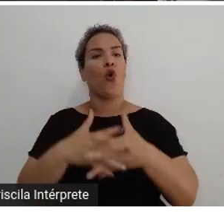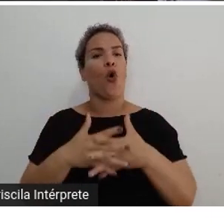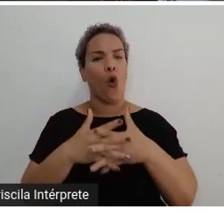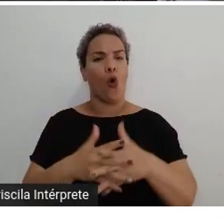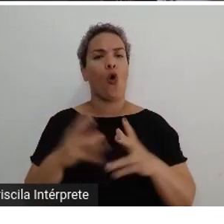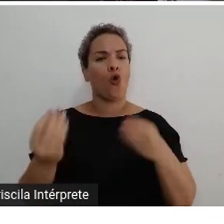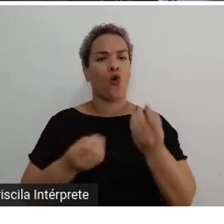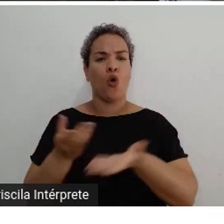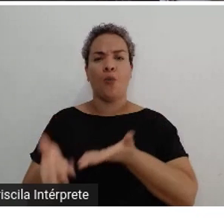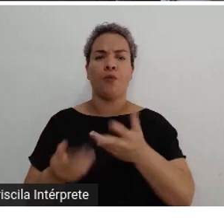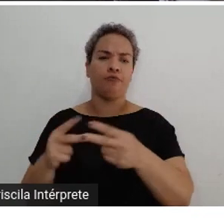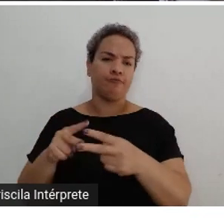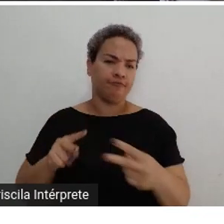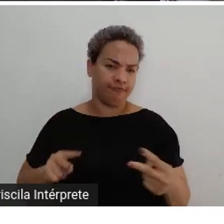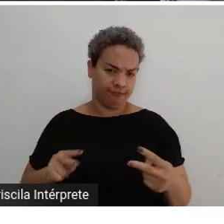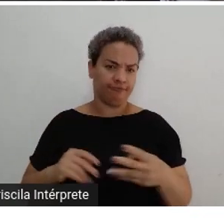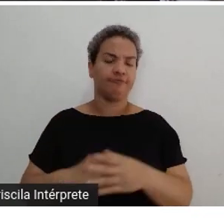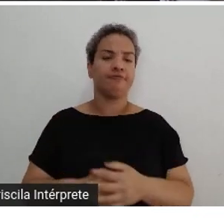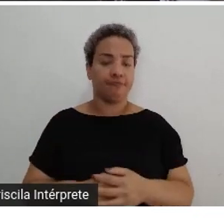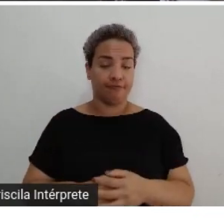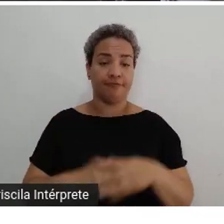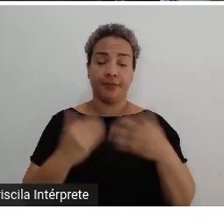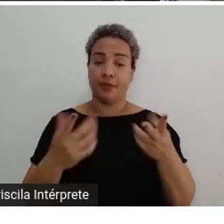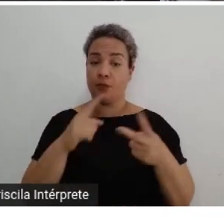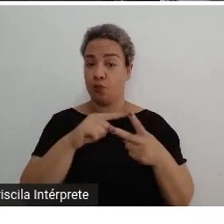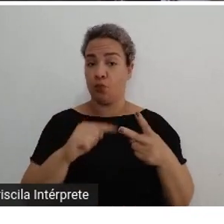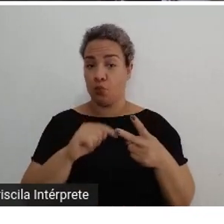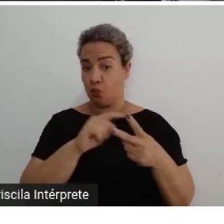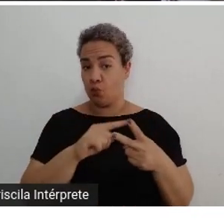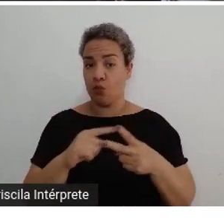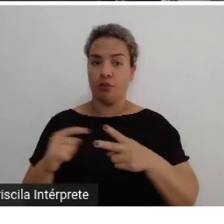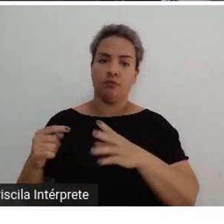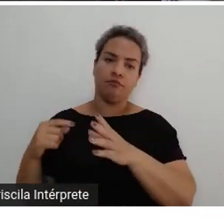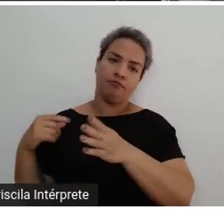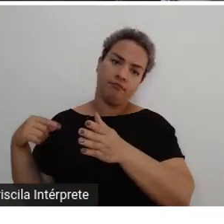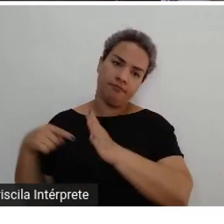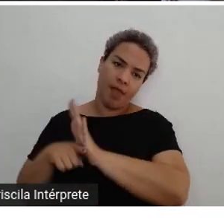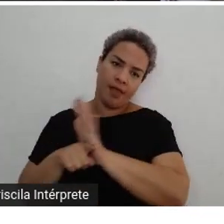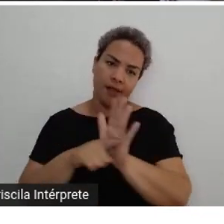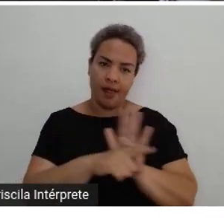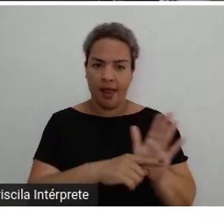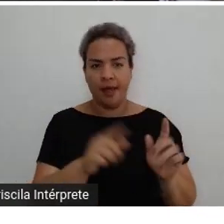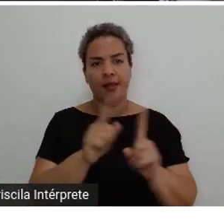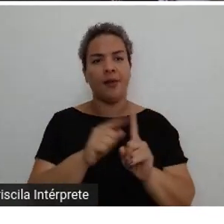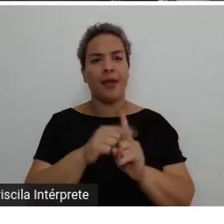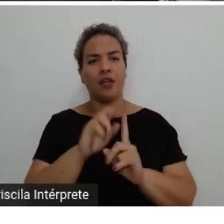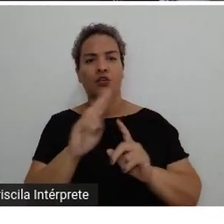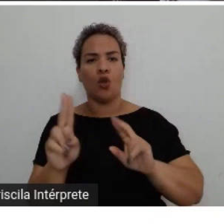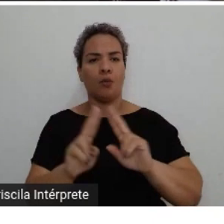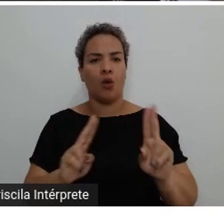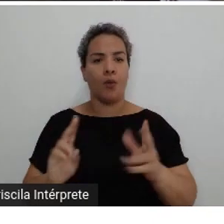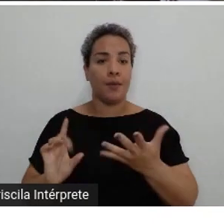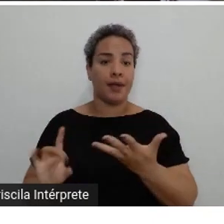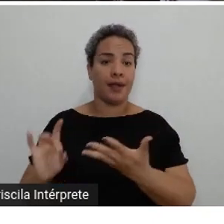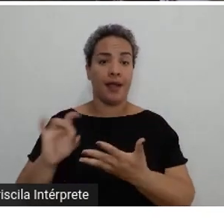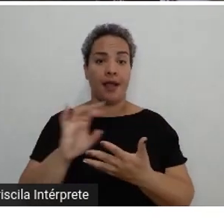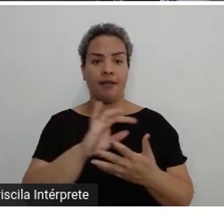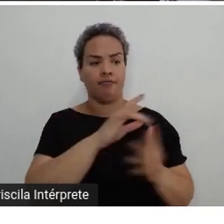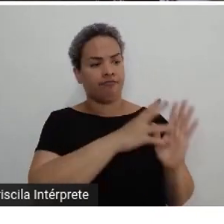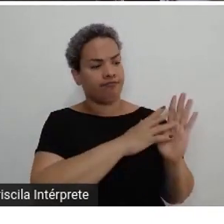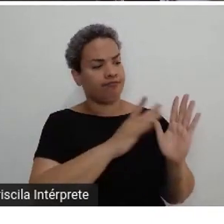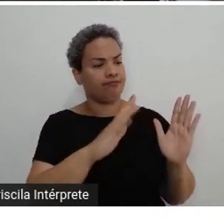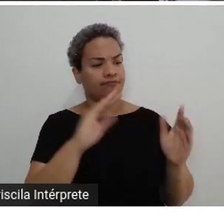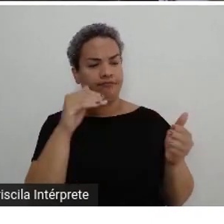meu assistente virtual. E por ter essas duas, tanto o mapeamento, a nomeação de cada nó, você